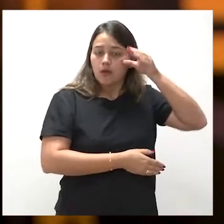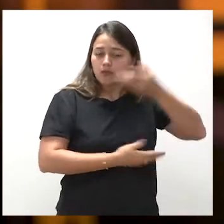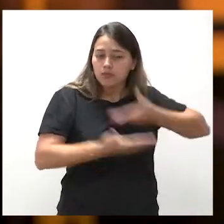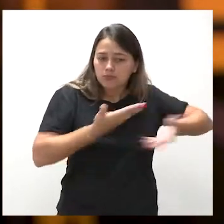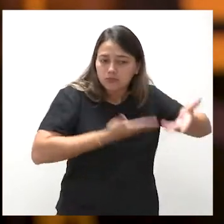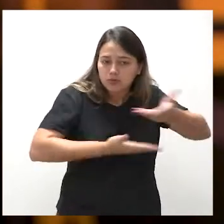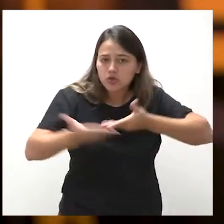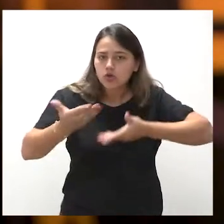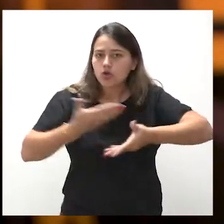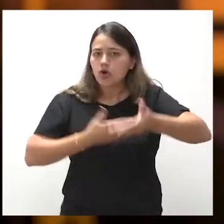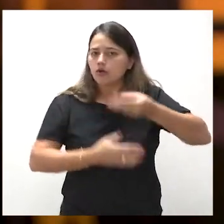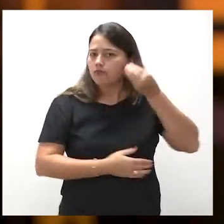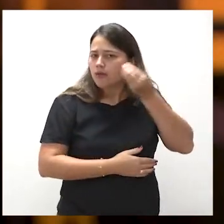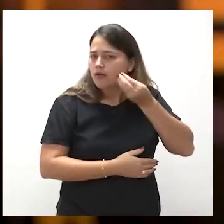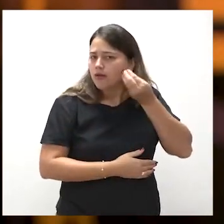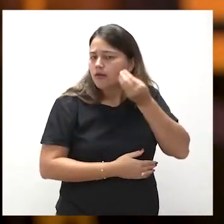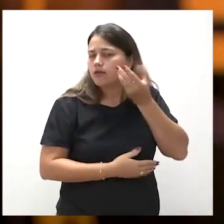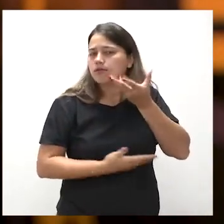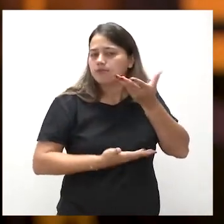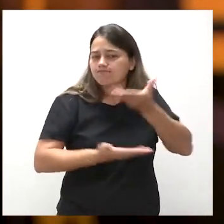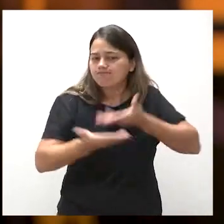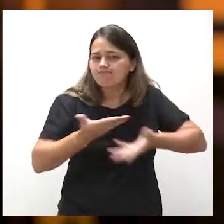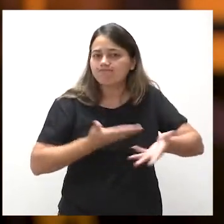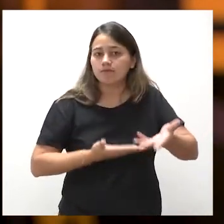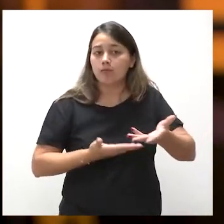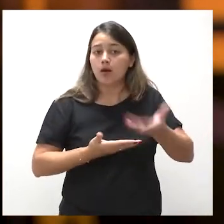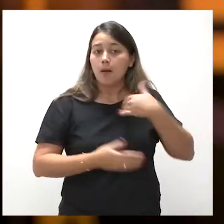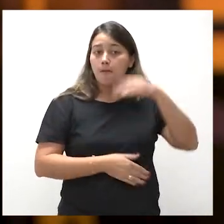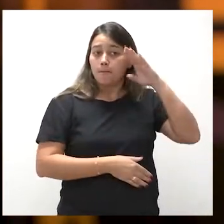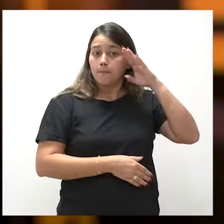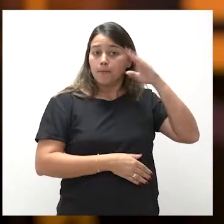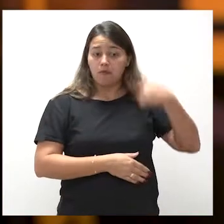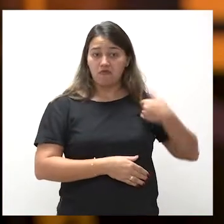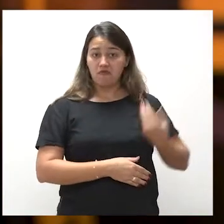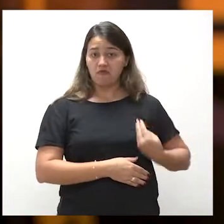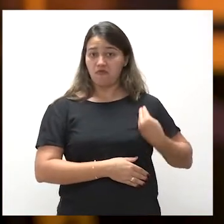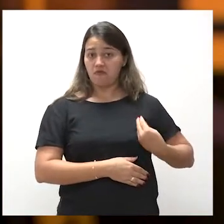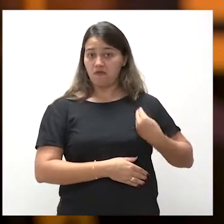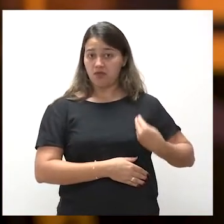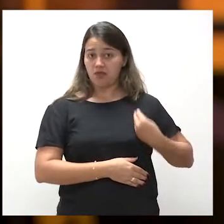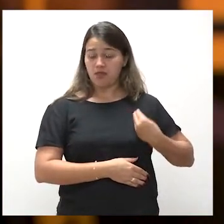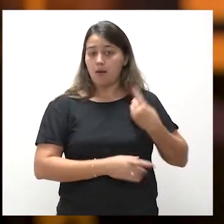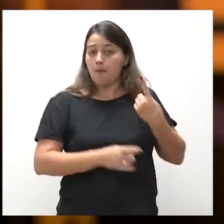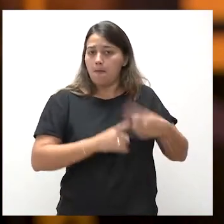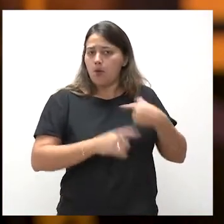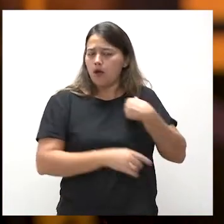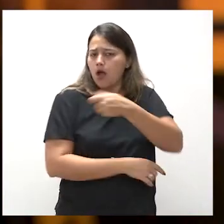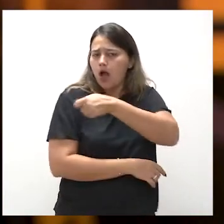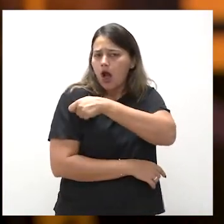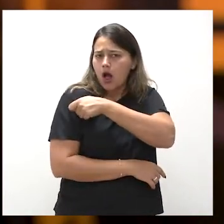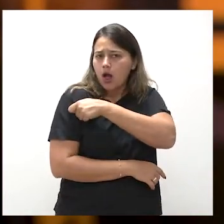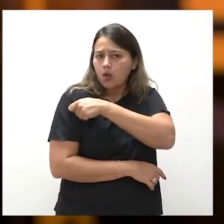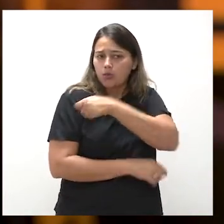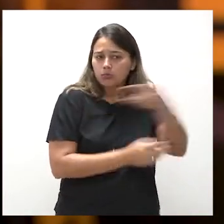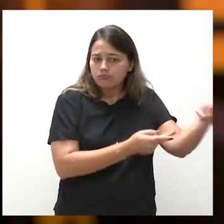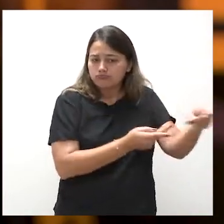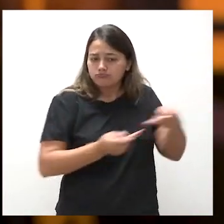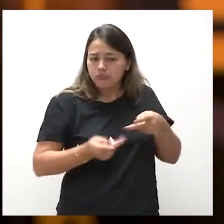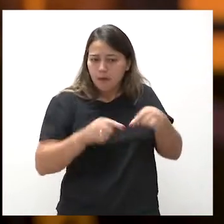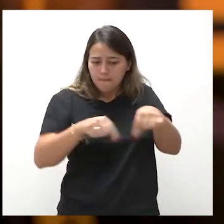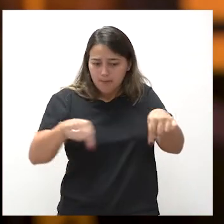conhecimentos, uma grande troca de experiências, principalmente de vida, né? Porque os estudantes